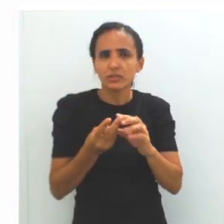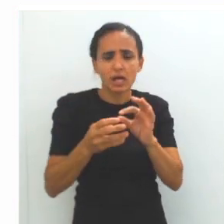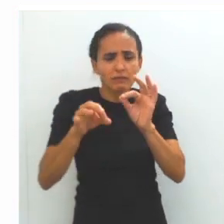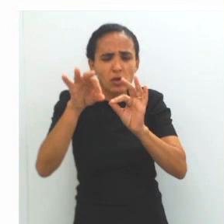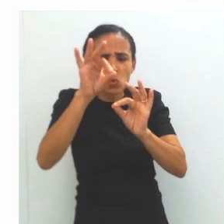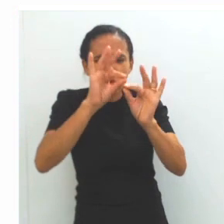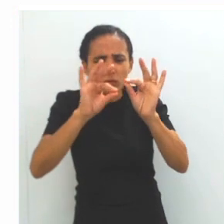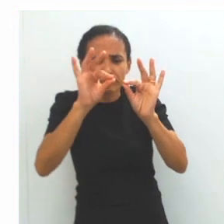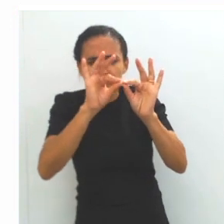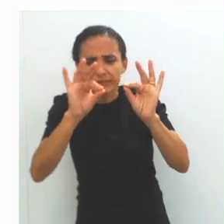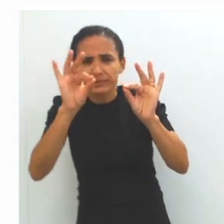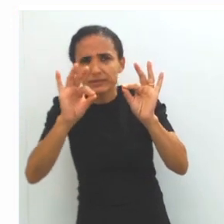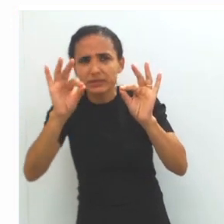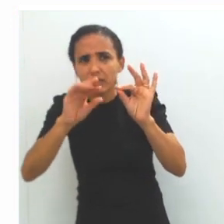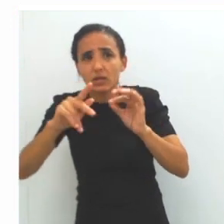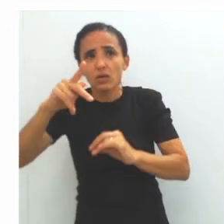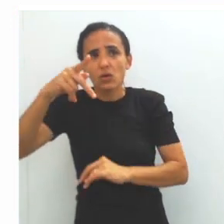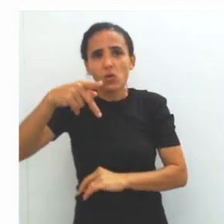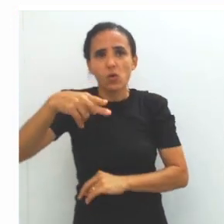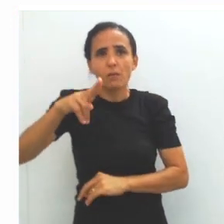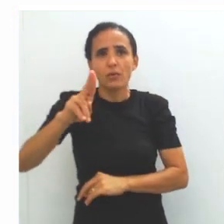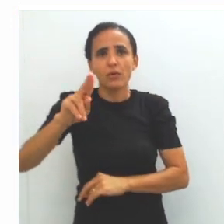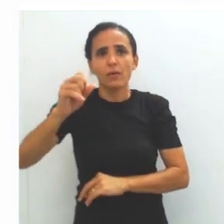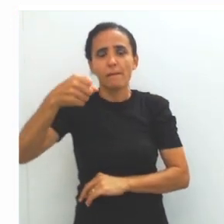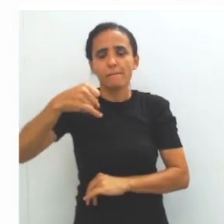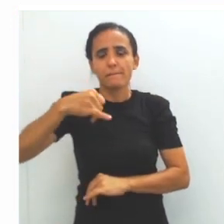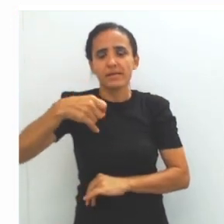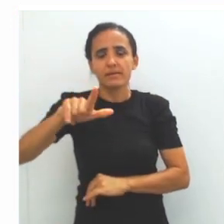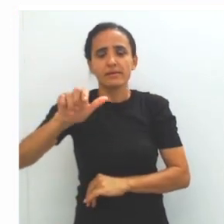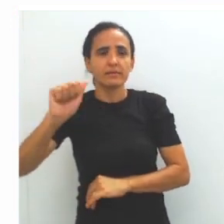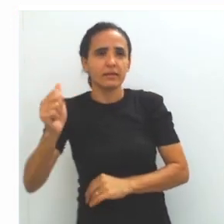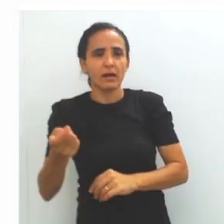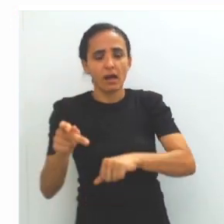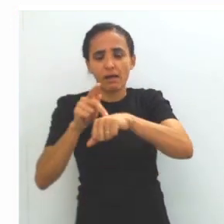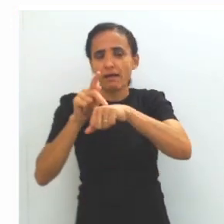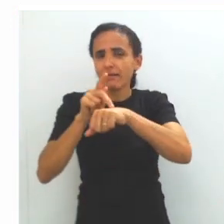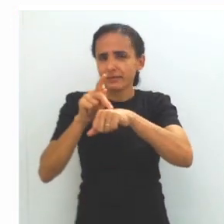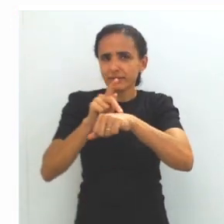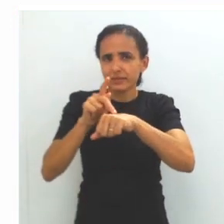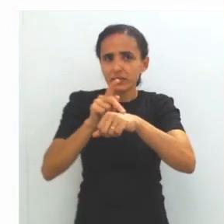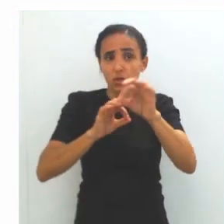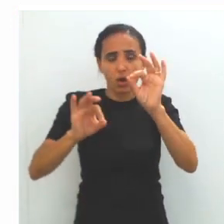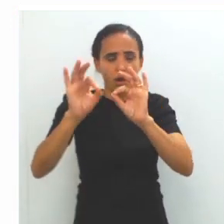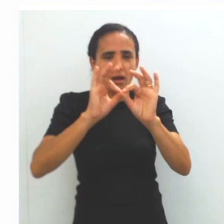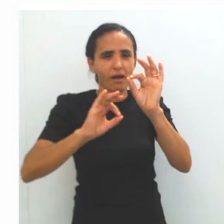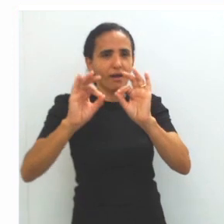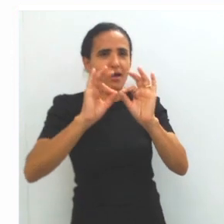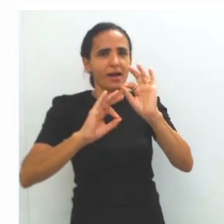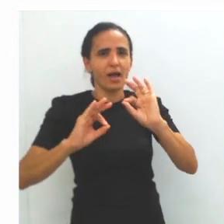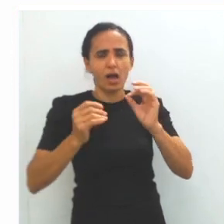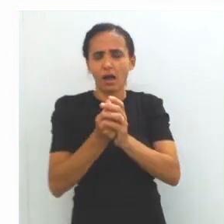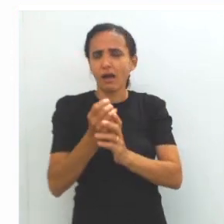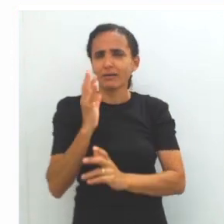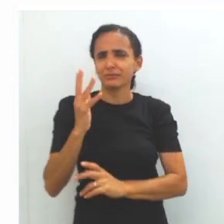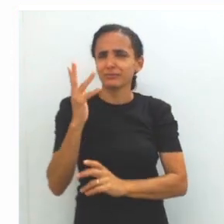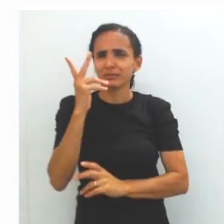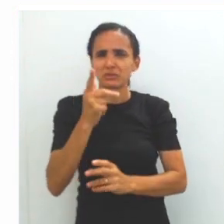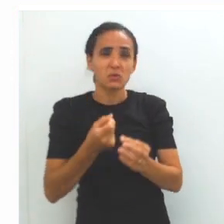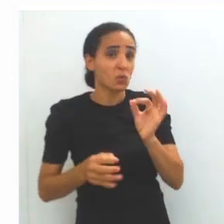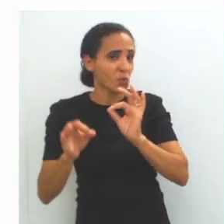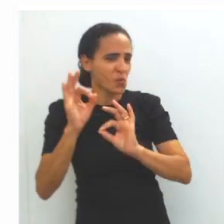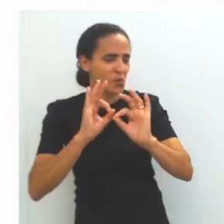passa no meinho pela pupila, bolinha pretinha. Chega no o